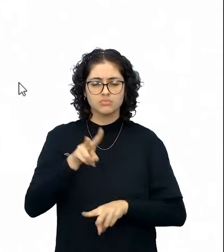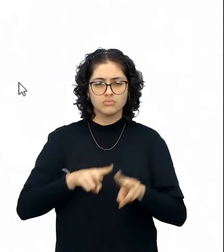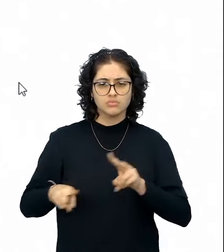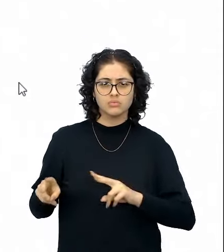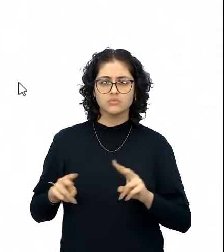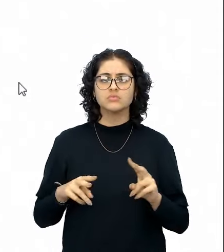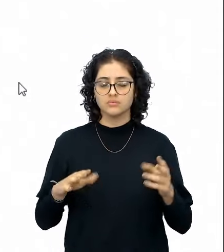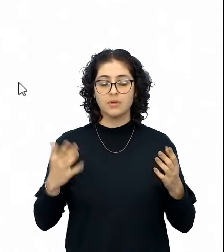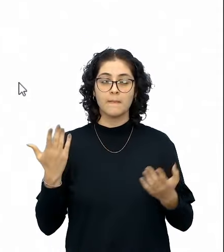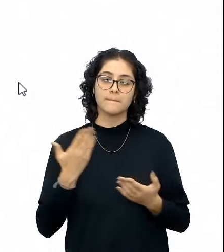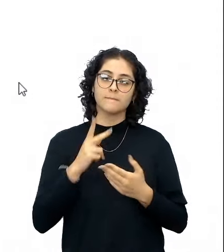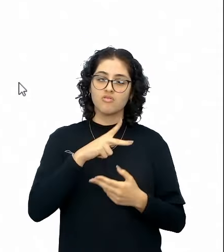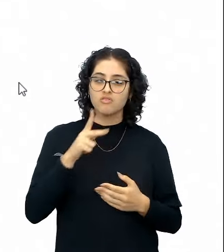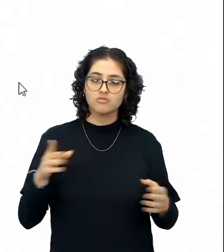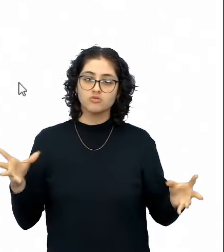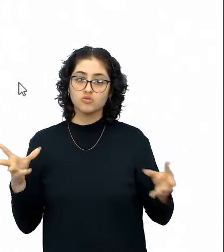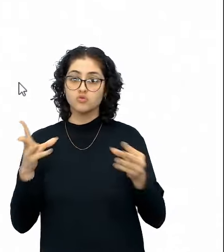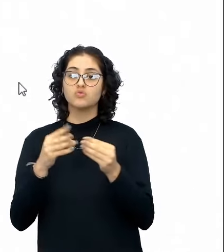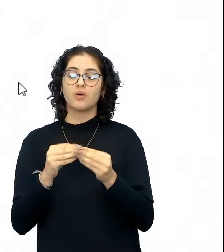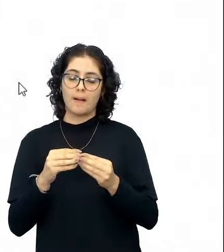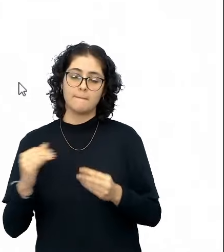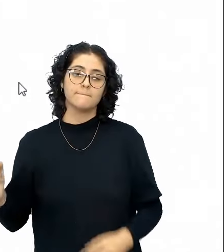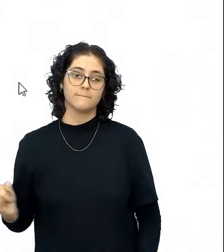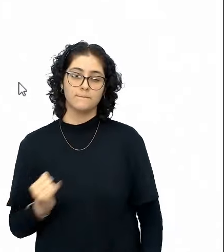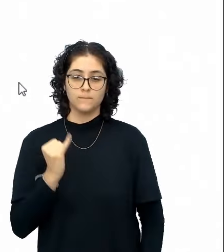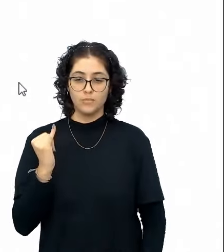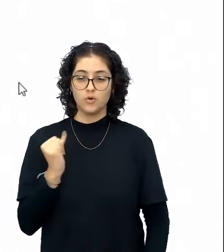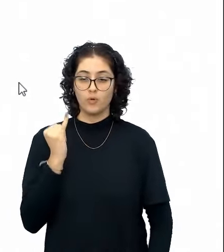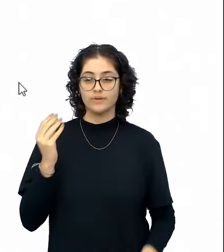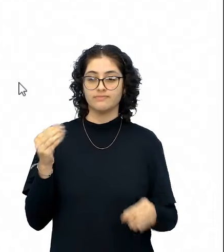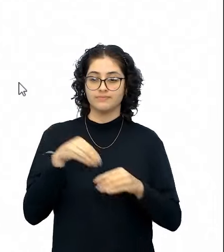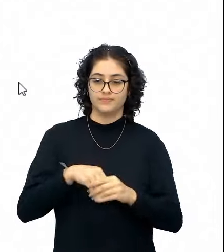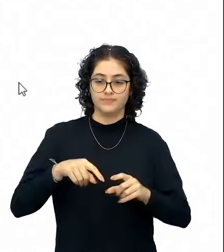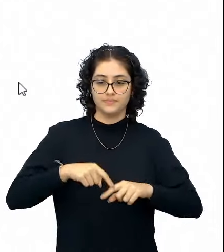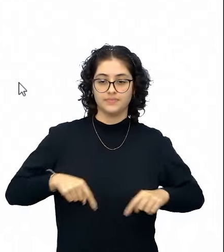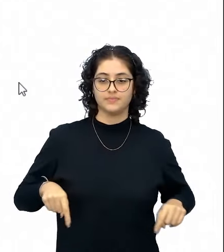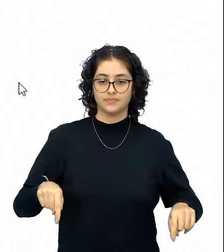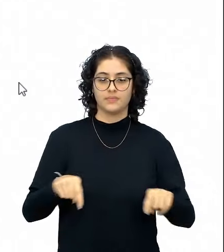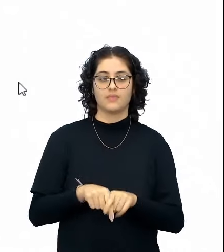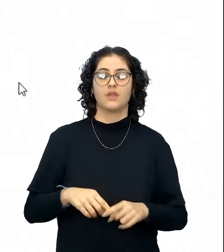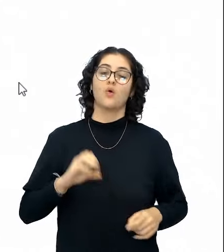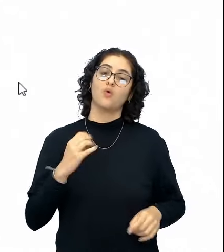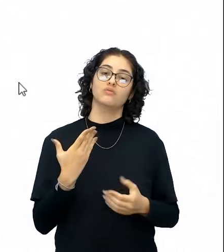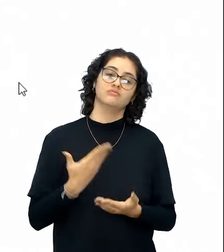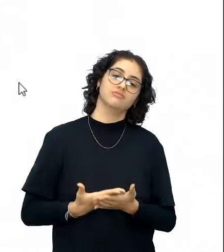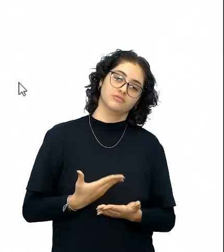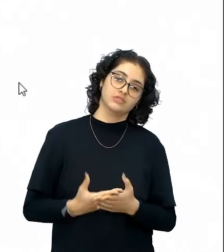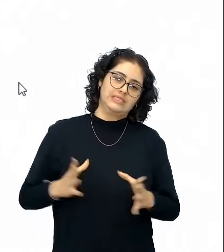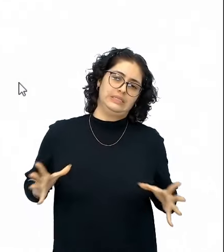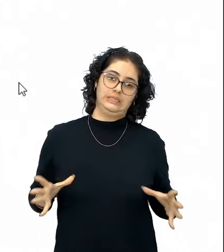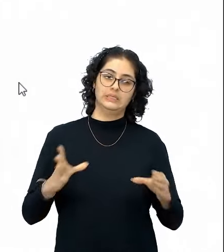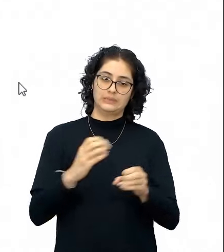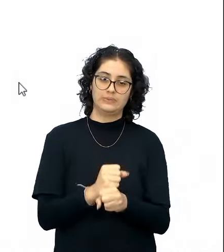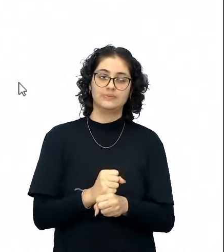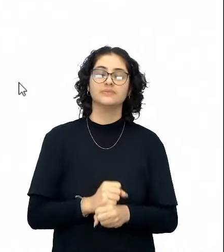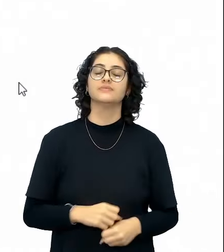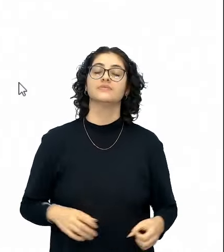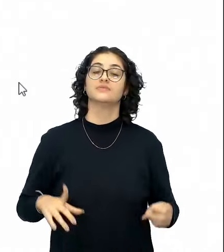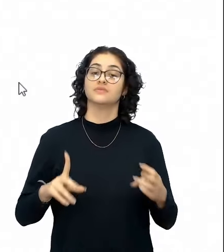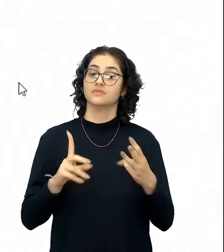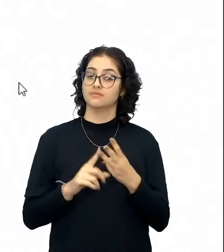colaborativamente com outros professores. Essa integração é muito importante dentro da sala de aula, ou dentro da escola como um todo. 3, a organização